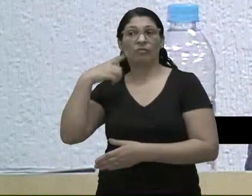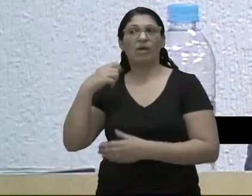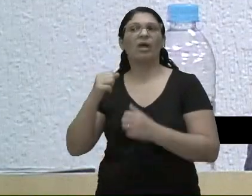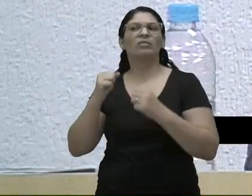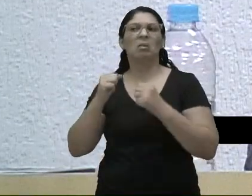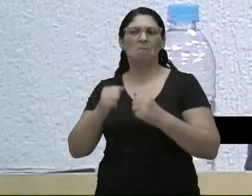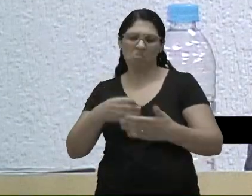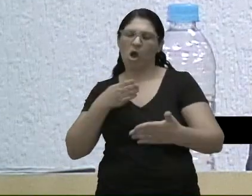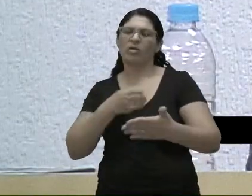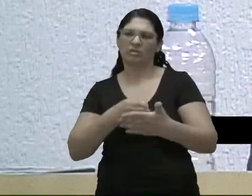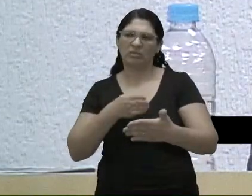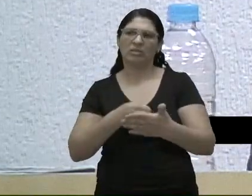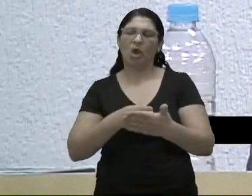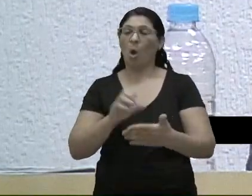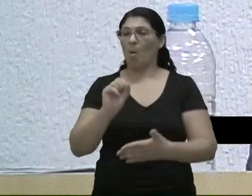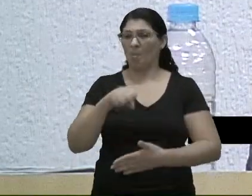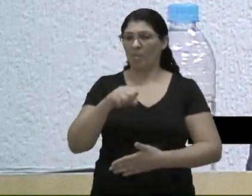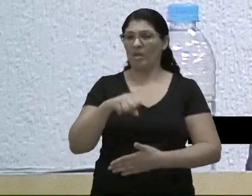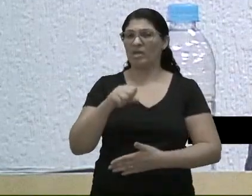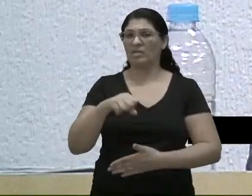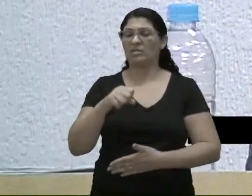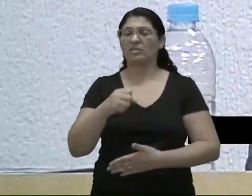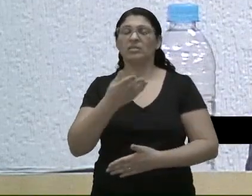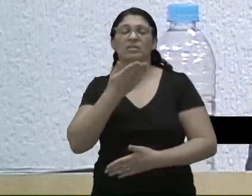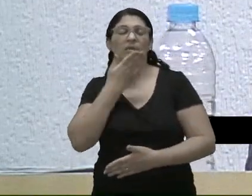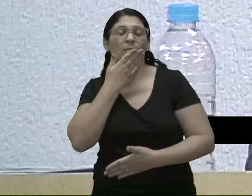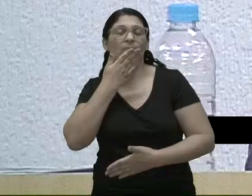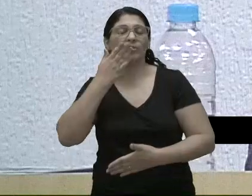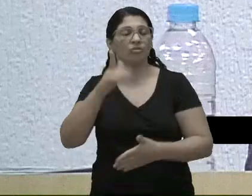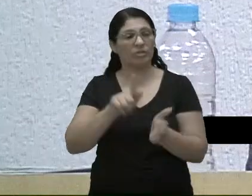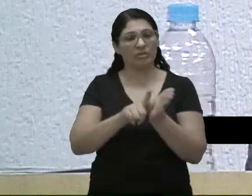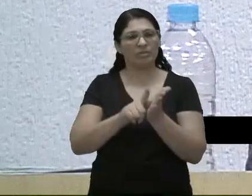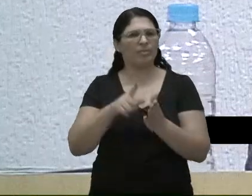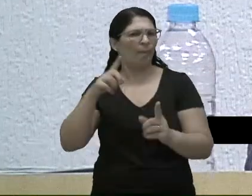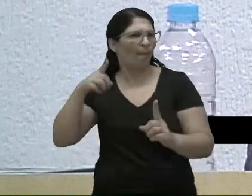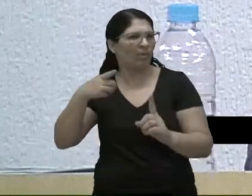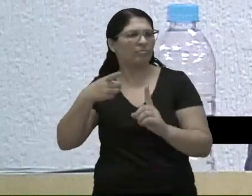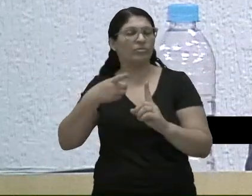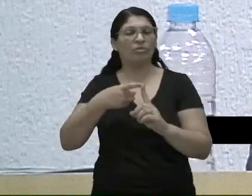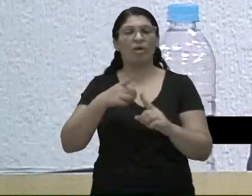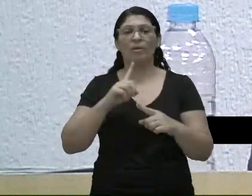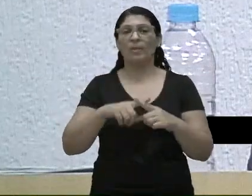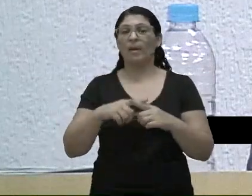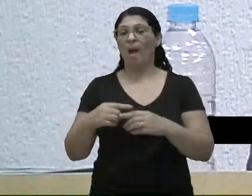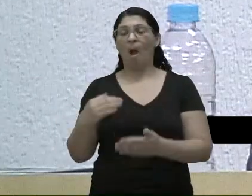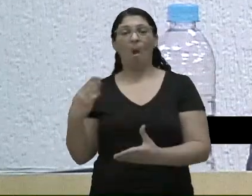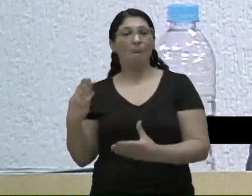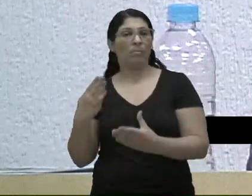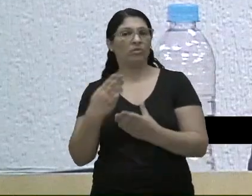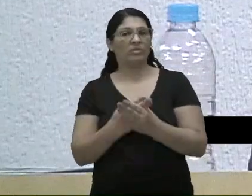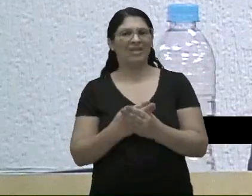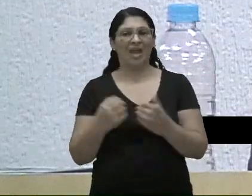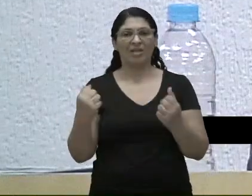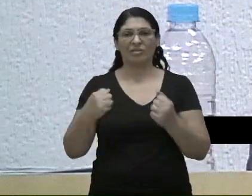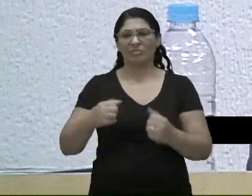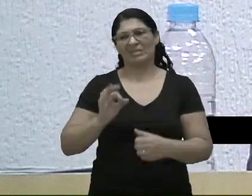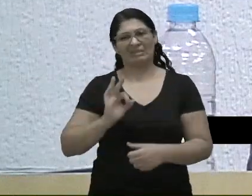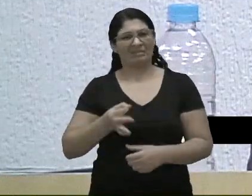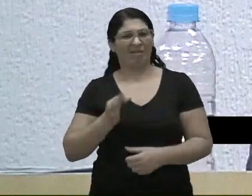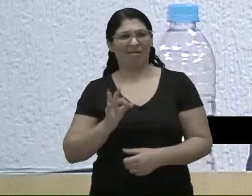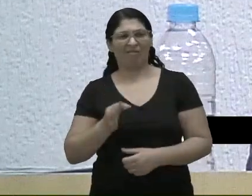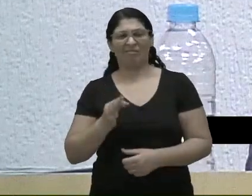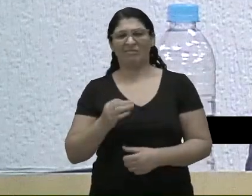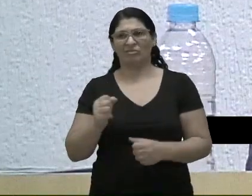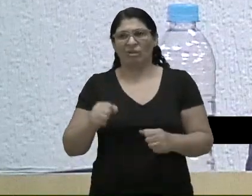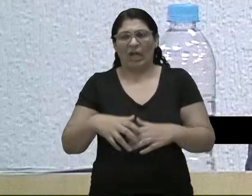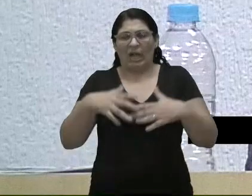serem mais claras e serem mais objetivas. Por que eu estou falando isso? Porque o processo ele tem que ter uma lisura. Se não judicialmente